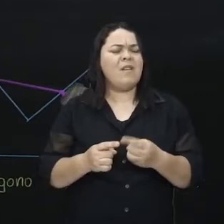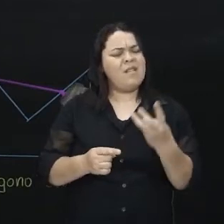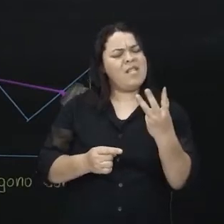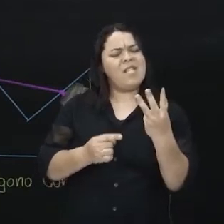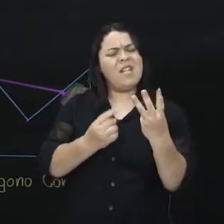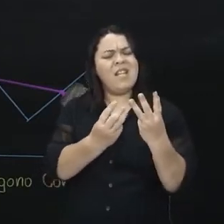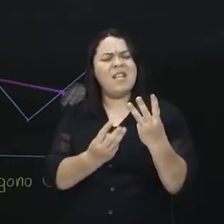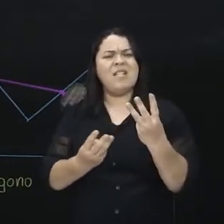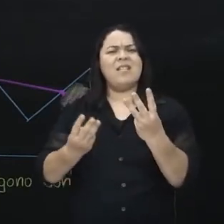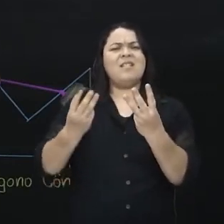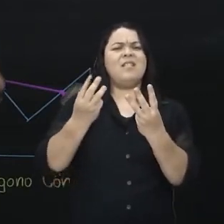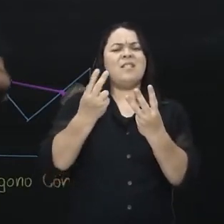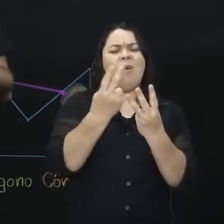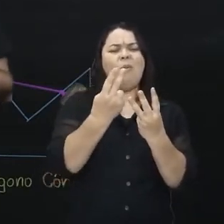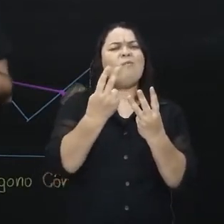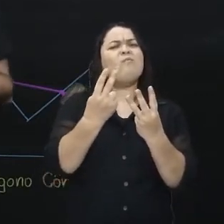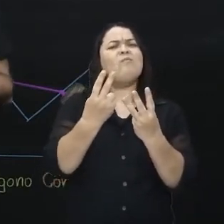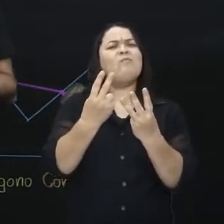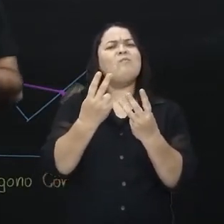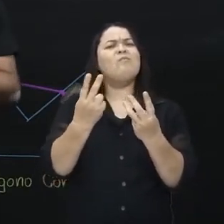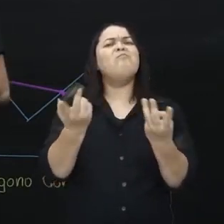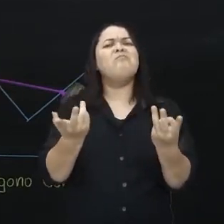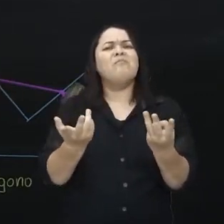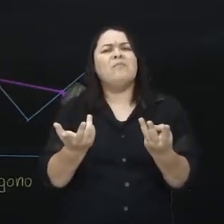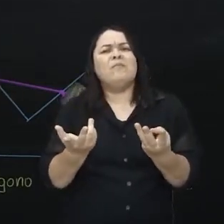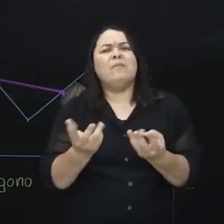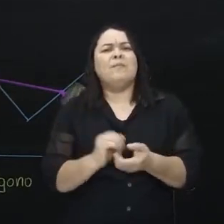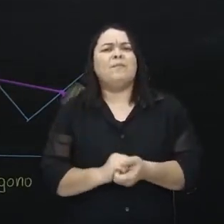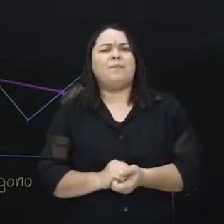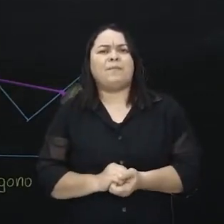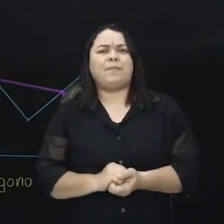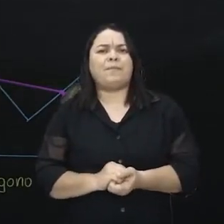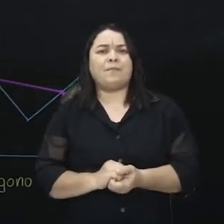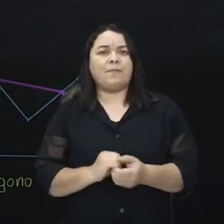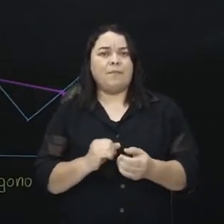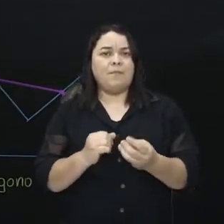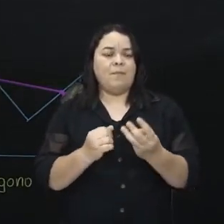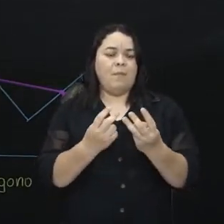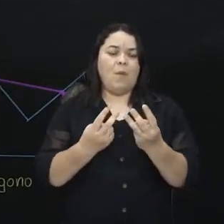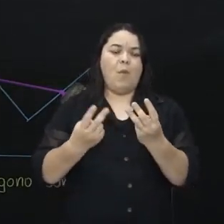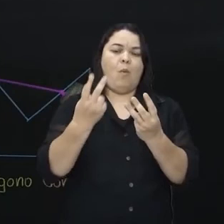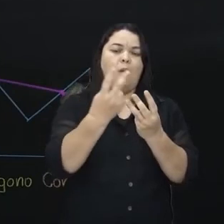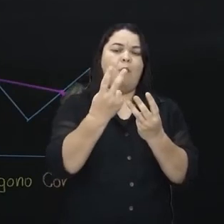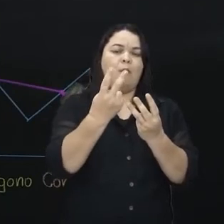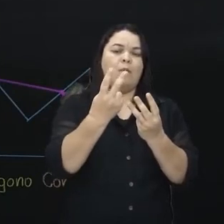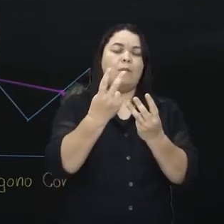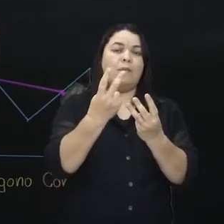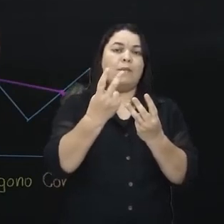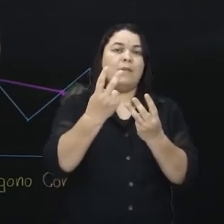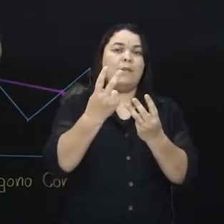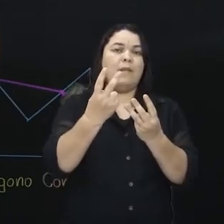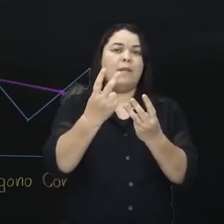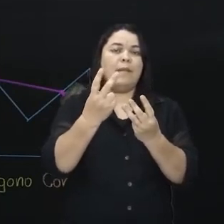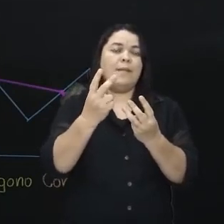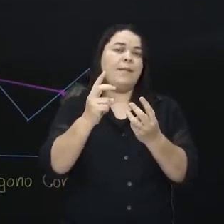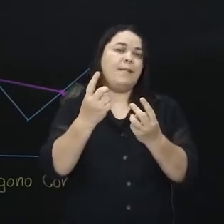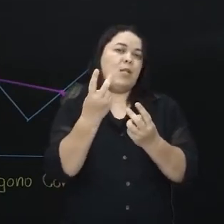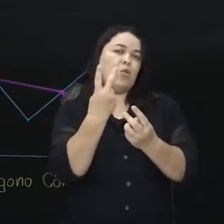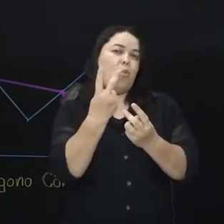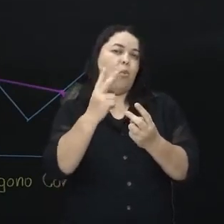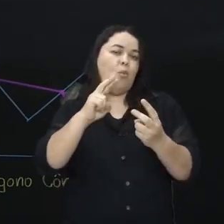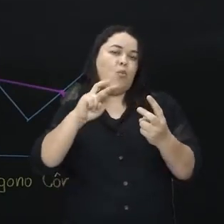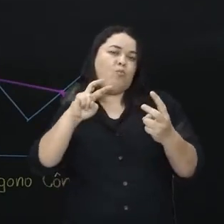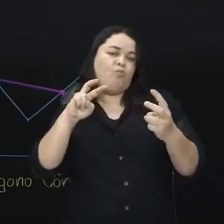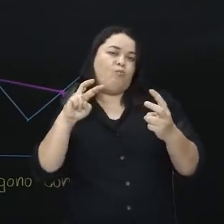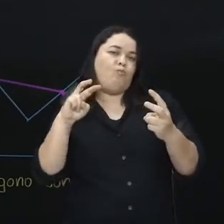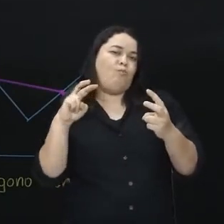de 3 ao quadrado? Justamente por isso. Porque o quadrado é uma figura bidimensional. É uma figura